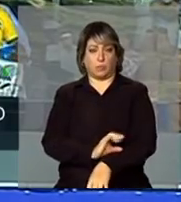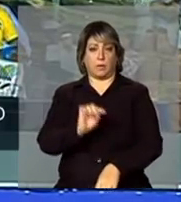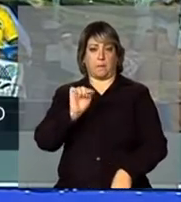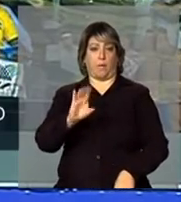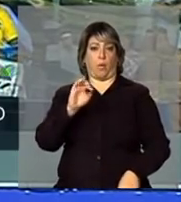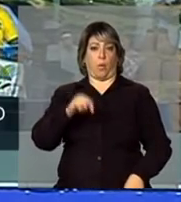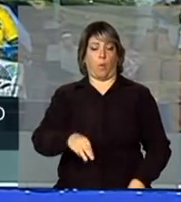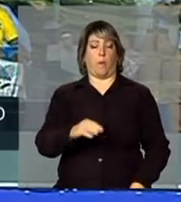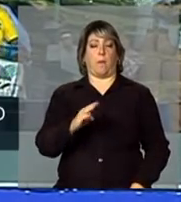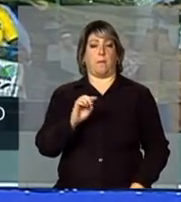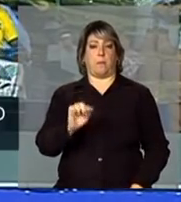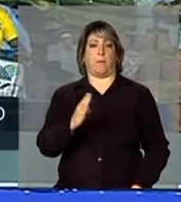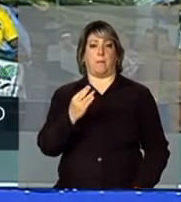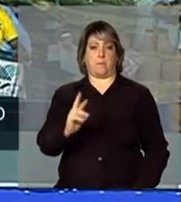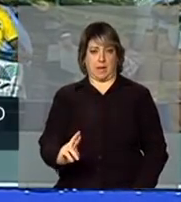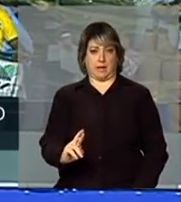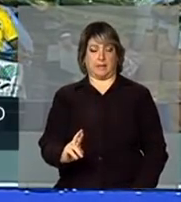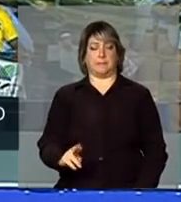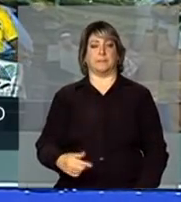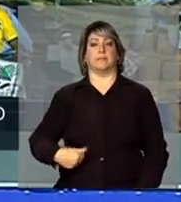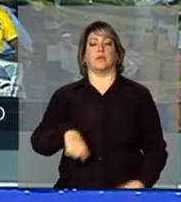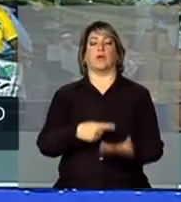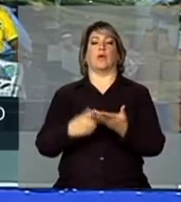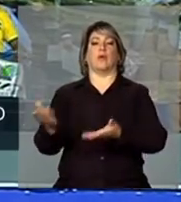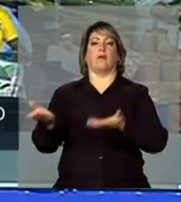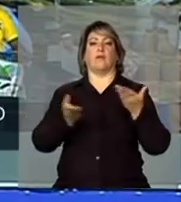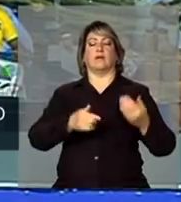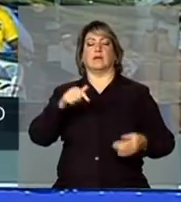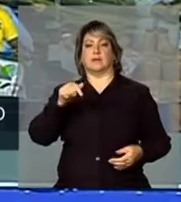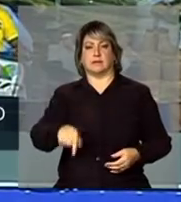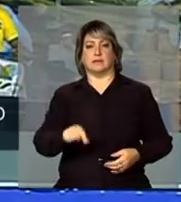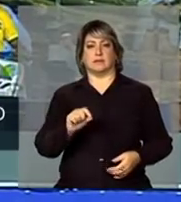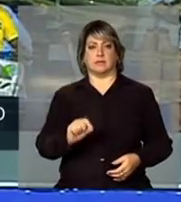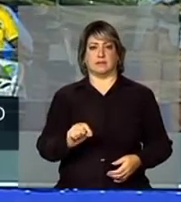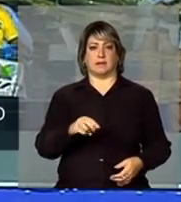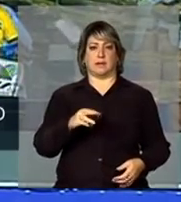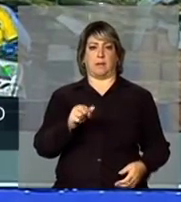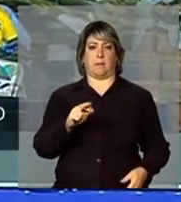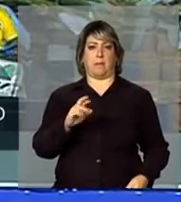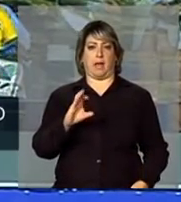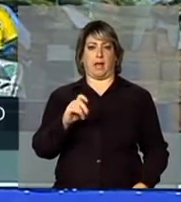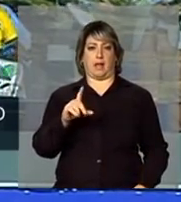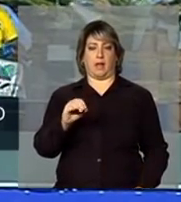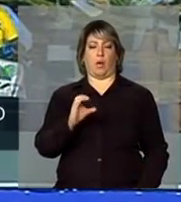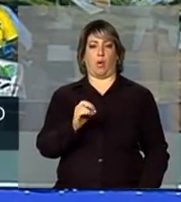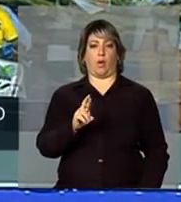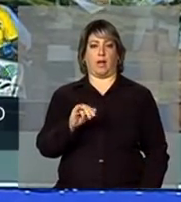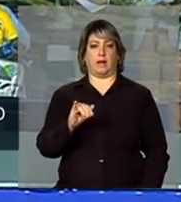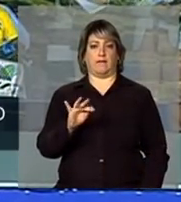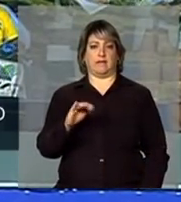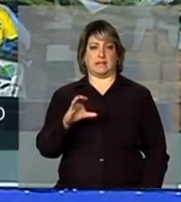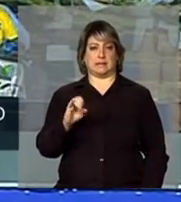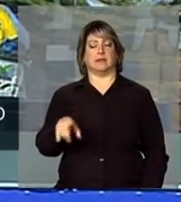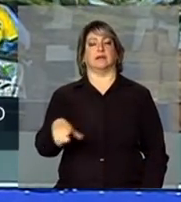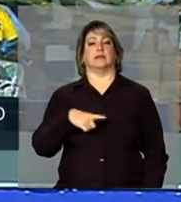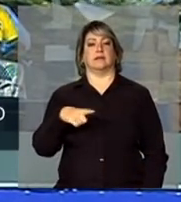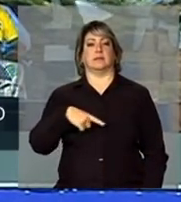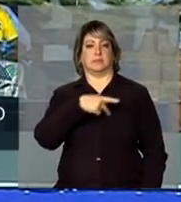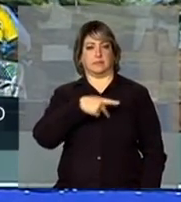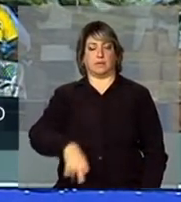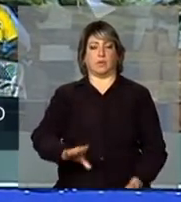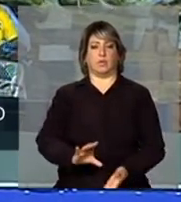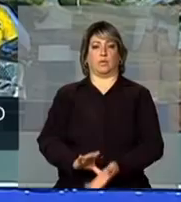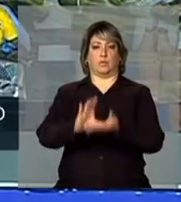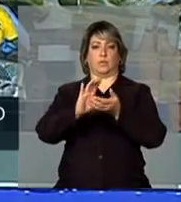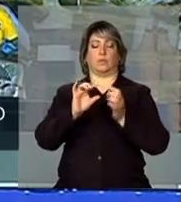agrocurso.com.br. Convidamos o diretor de mercado do Canal Rural, Marcelo Orefice, o presidente do Conselho Diretor